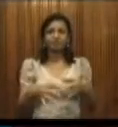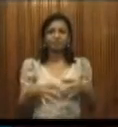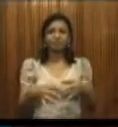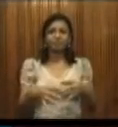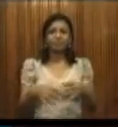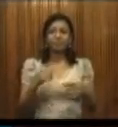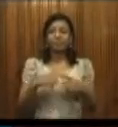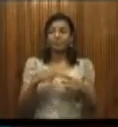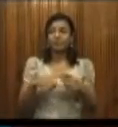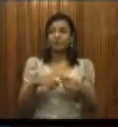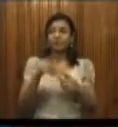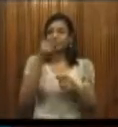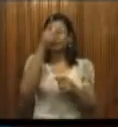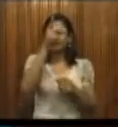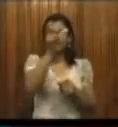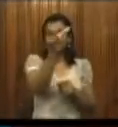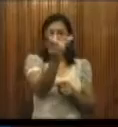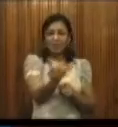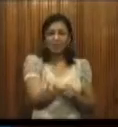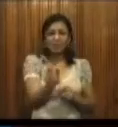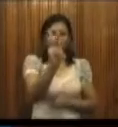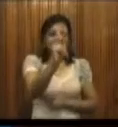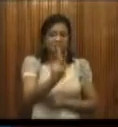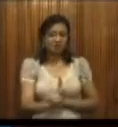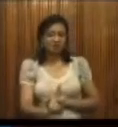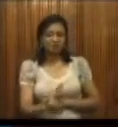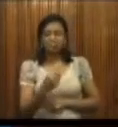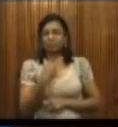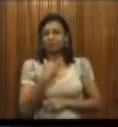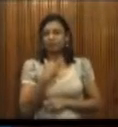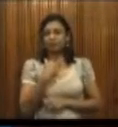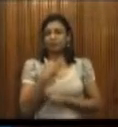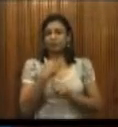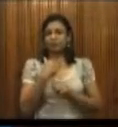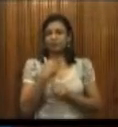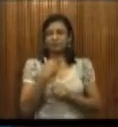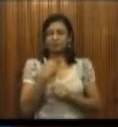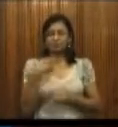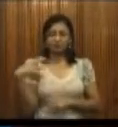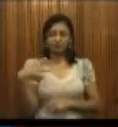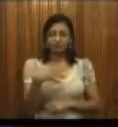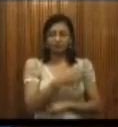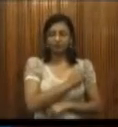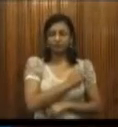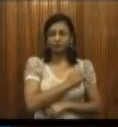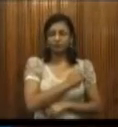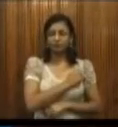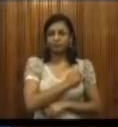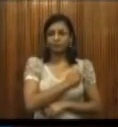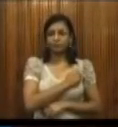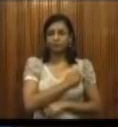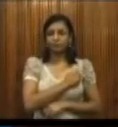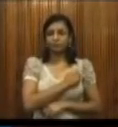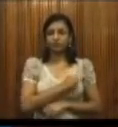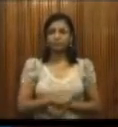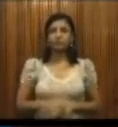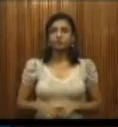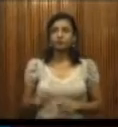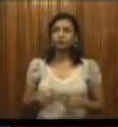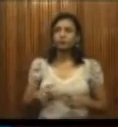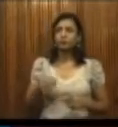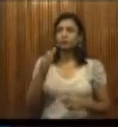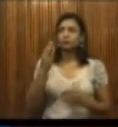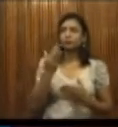salva. E é realmente isso que Jesus está dizendo. O jovem falou, o que eu devo fazer para herdar a vida